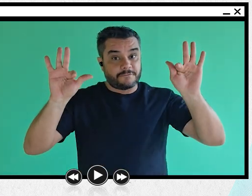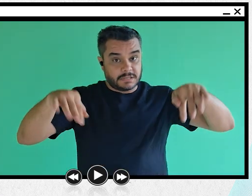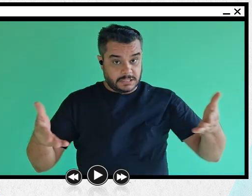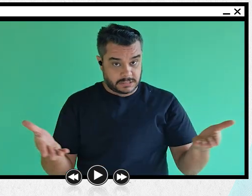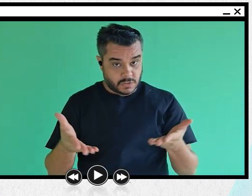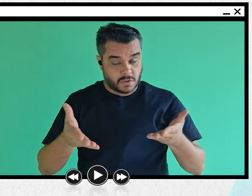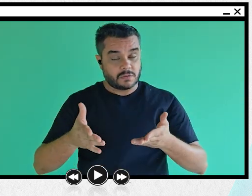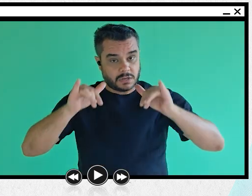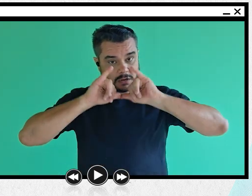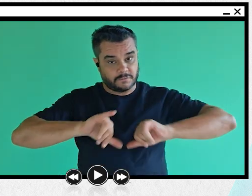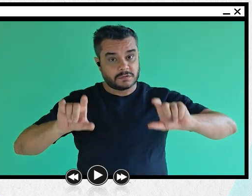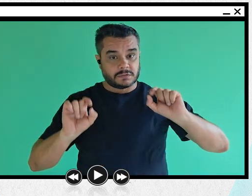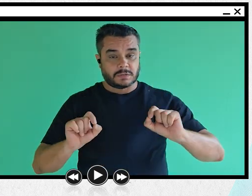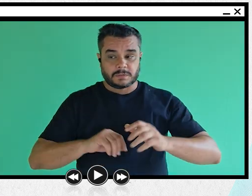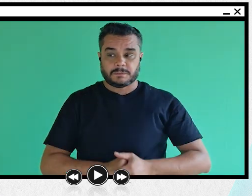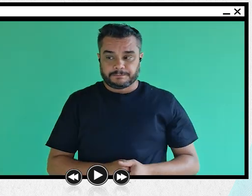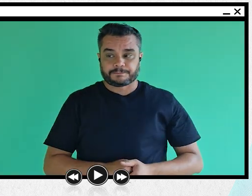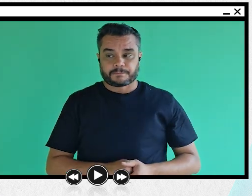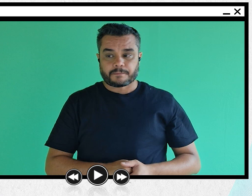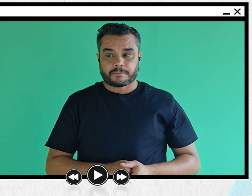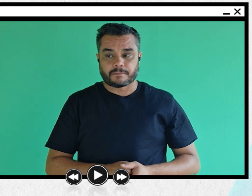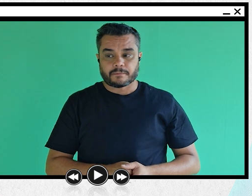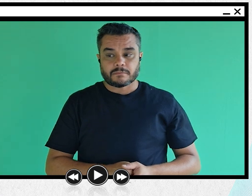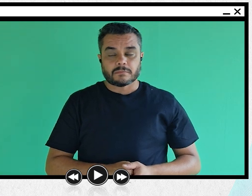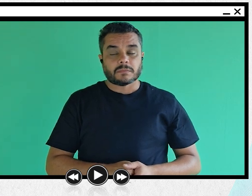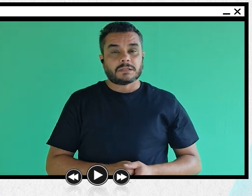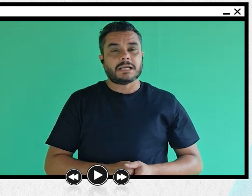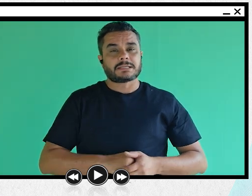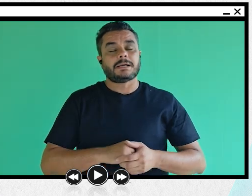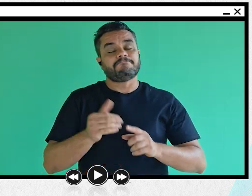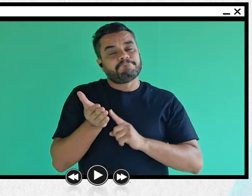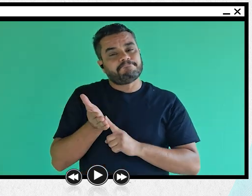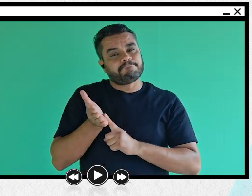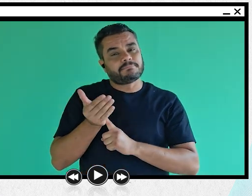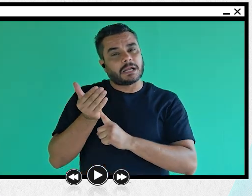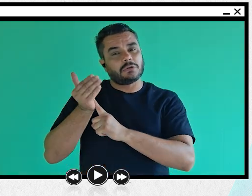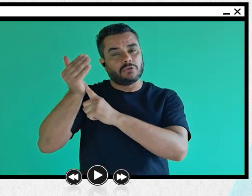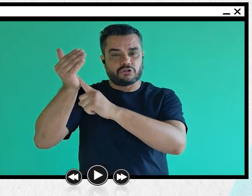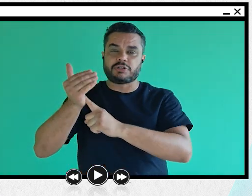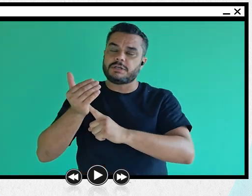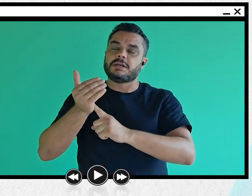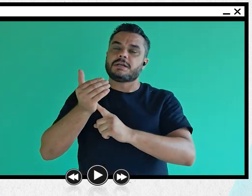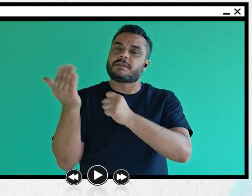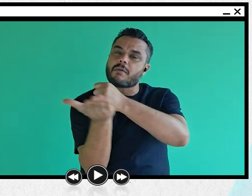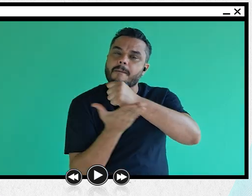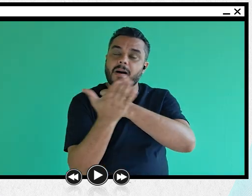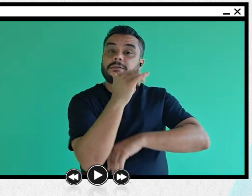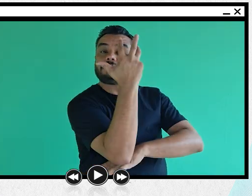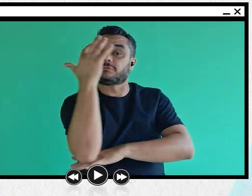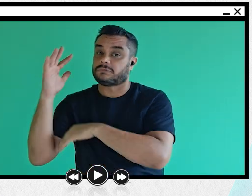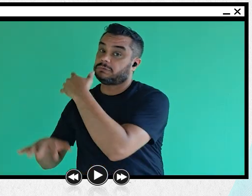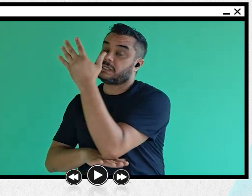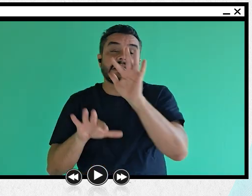coisa que eu queria comentar com vocês é o seguinte: então, do ponto de vista da tecnologia, é uma tecnologia baseada na natureza que tem muita